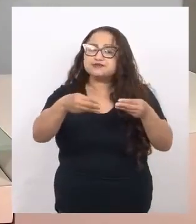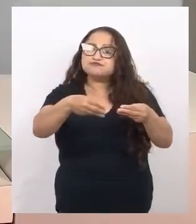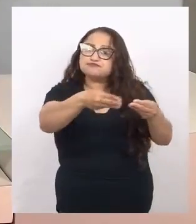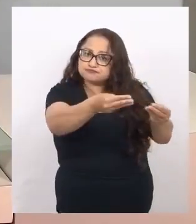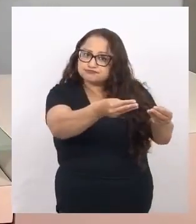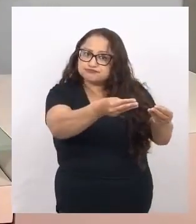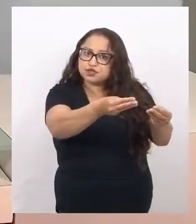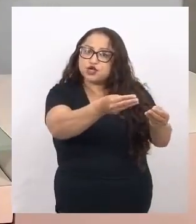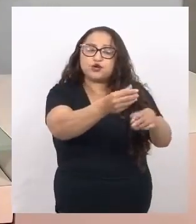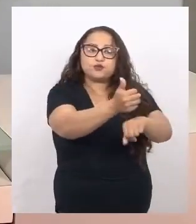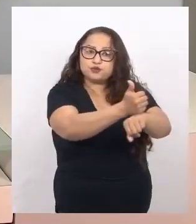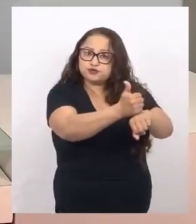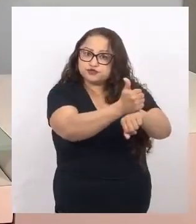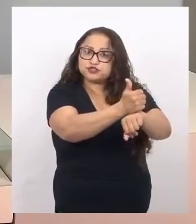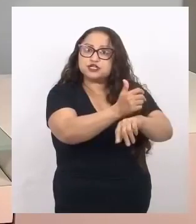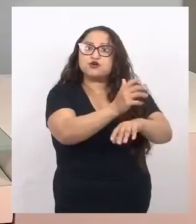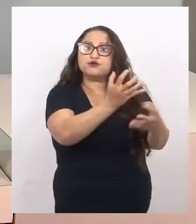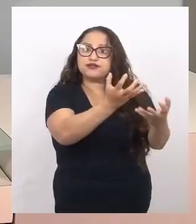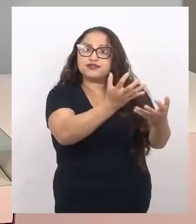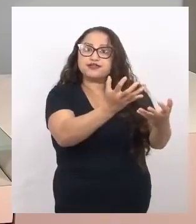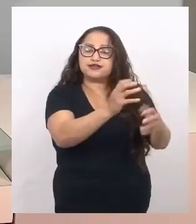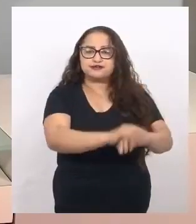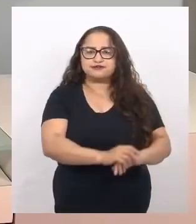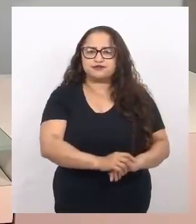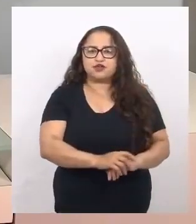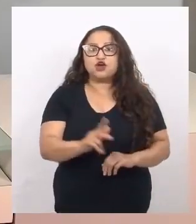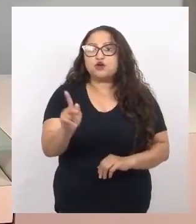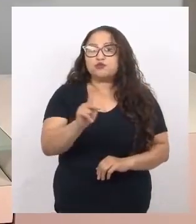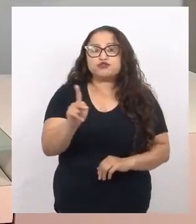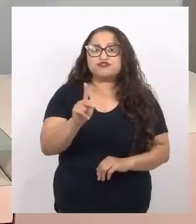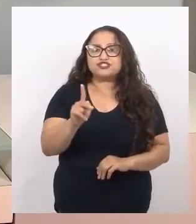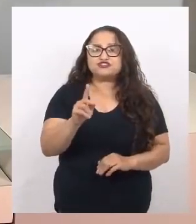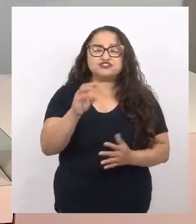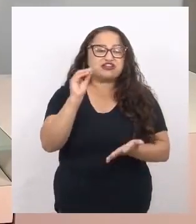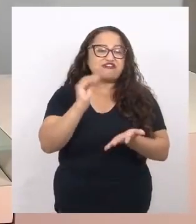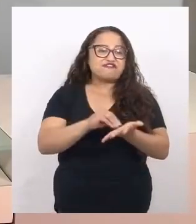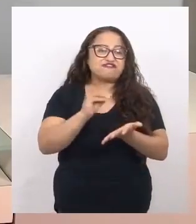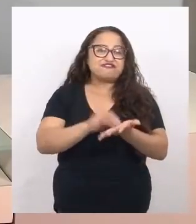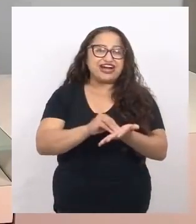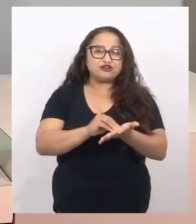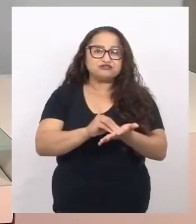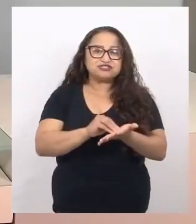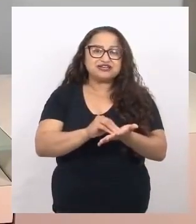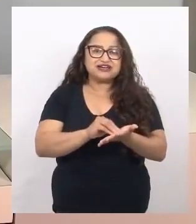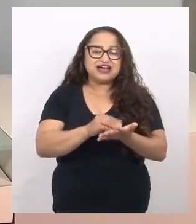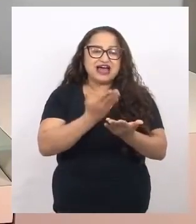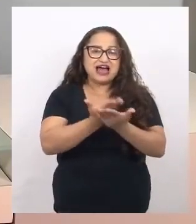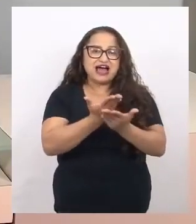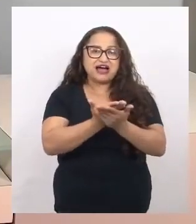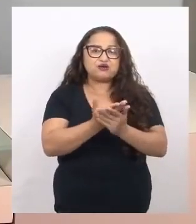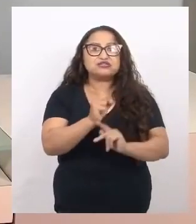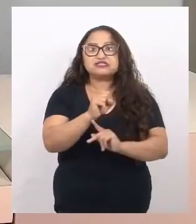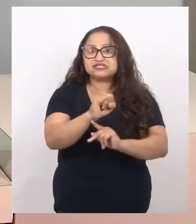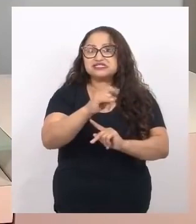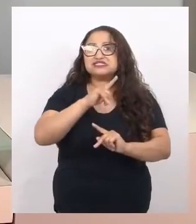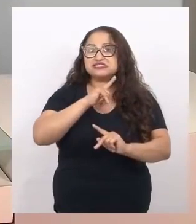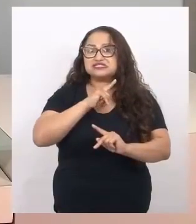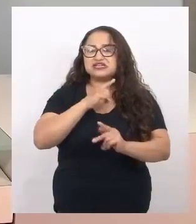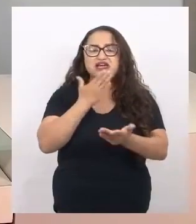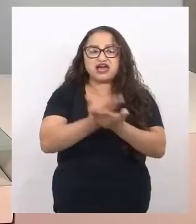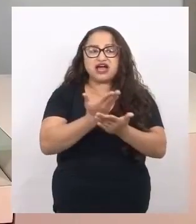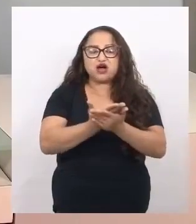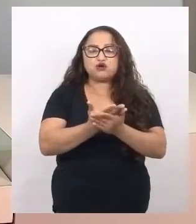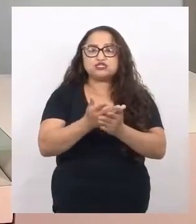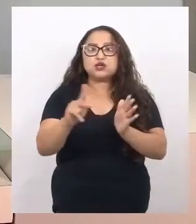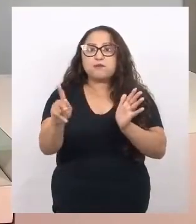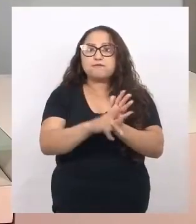Então, o professor não pode terminar a atribuição com um saldo de aulas a atribuir se tem aulas desses